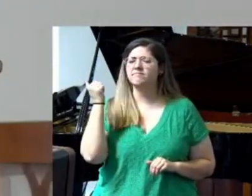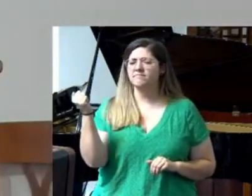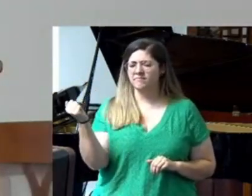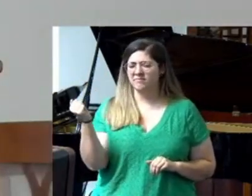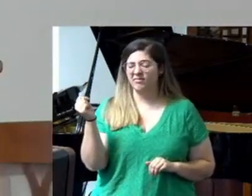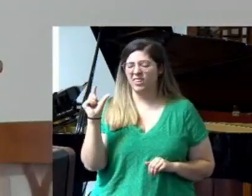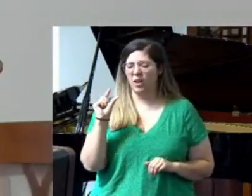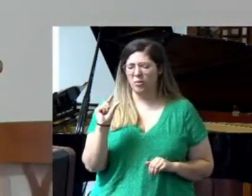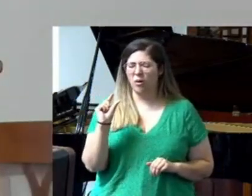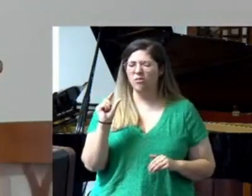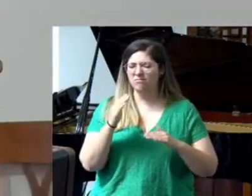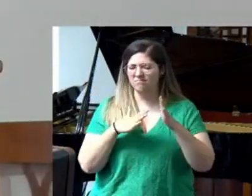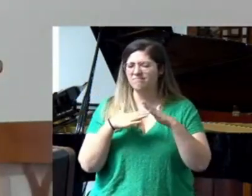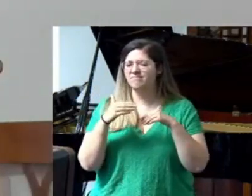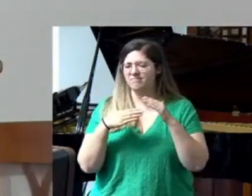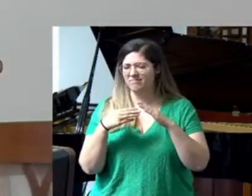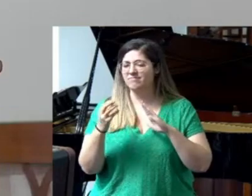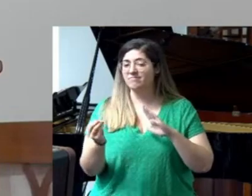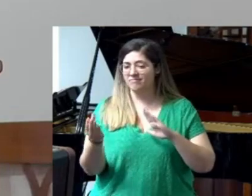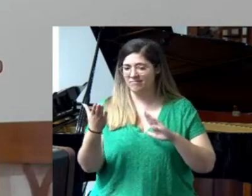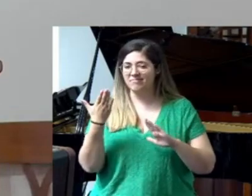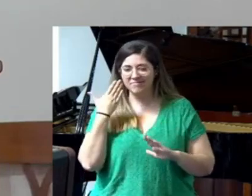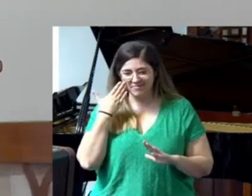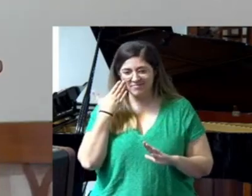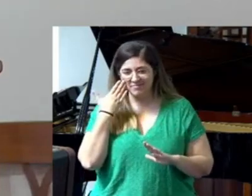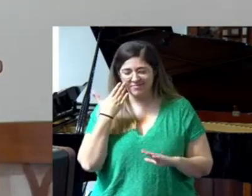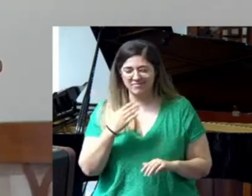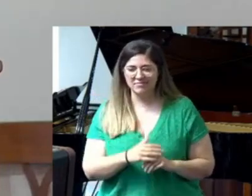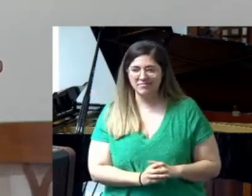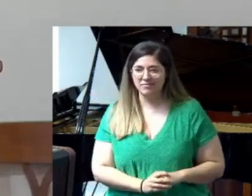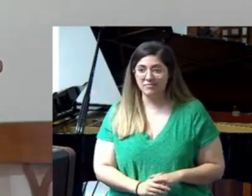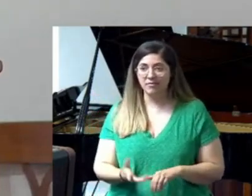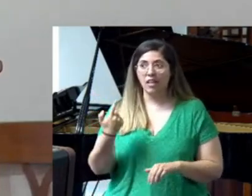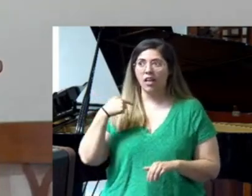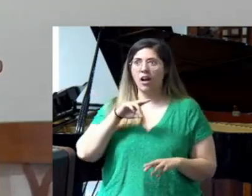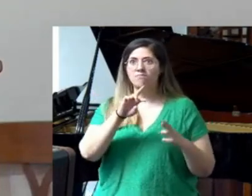pouco. Isso nos leva a refletir sobre